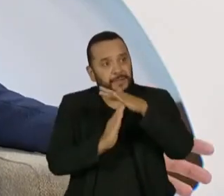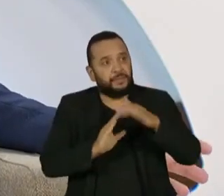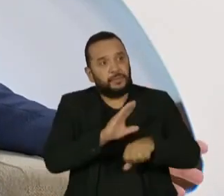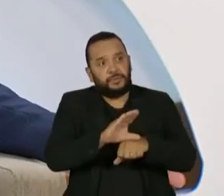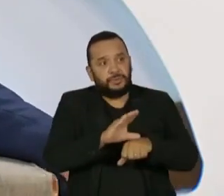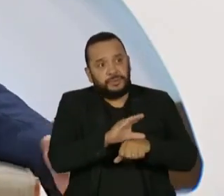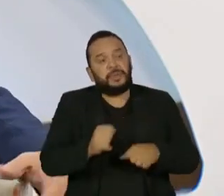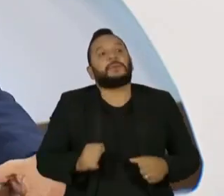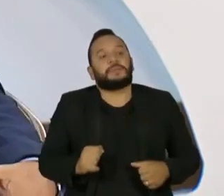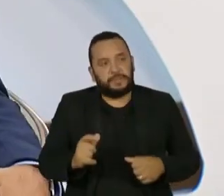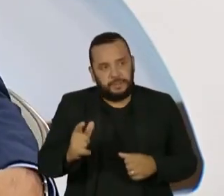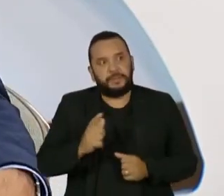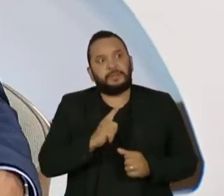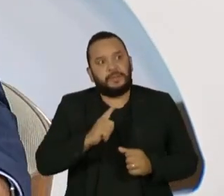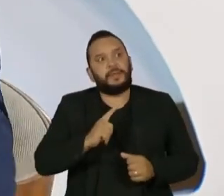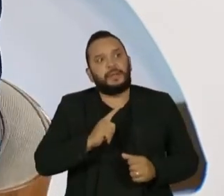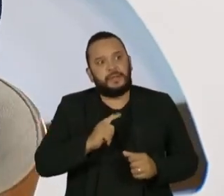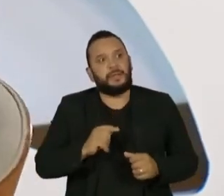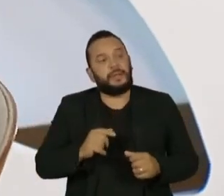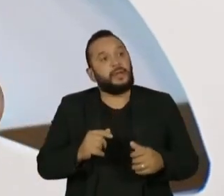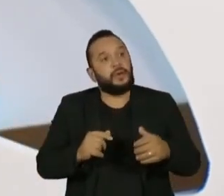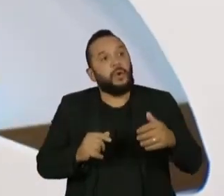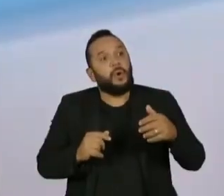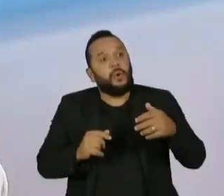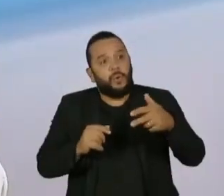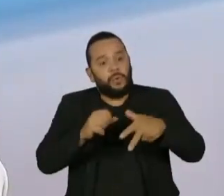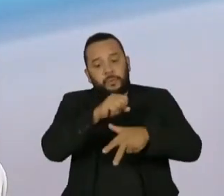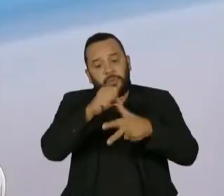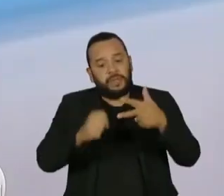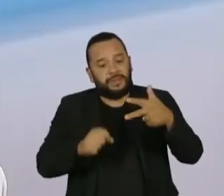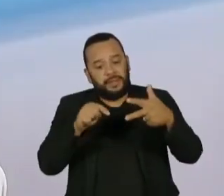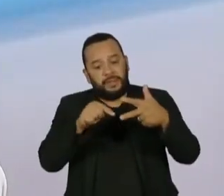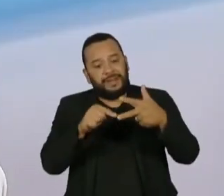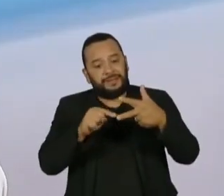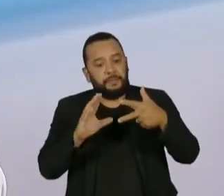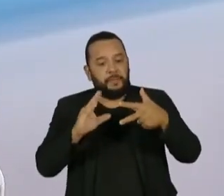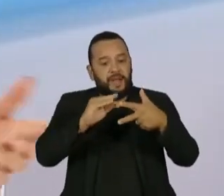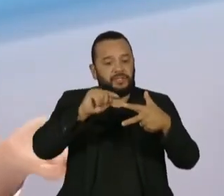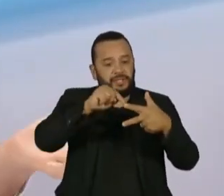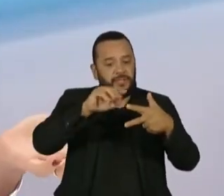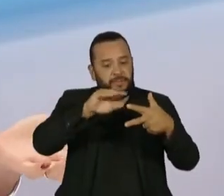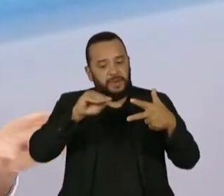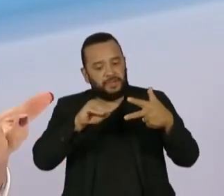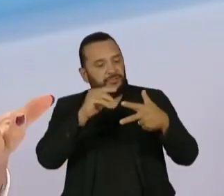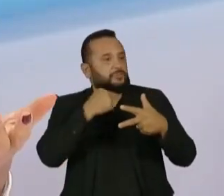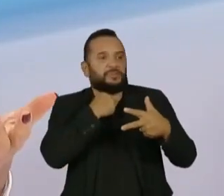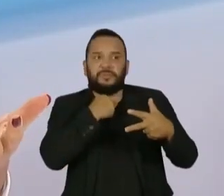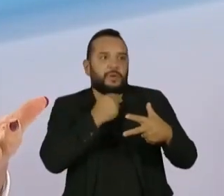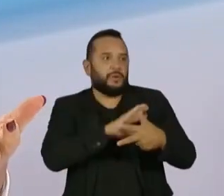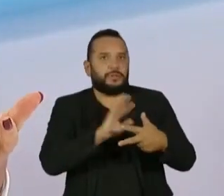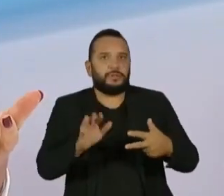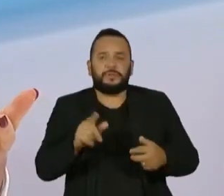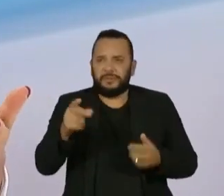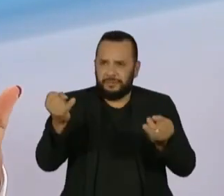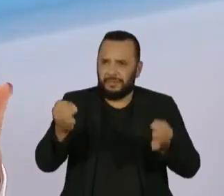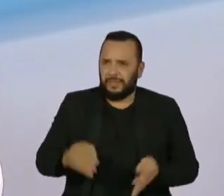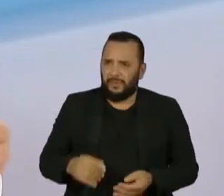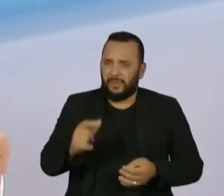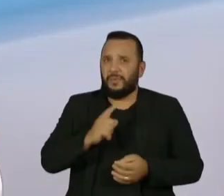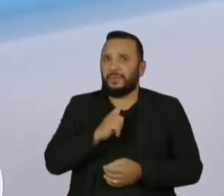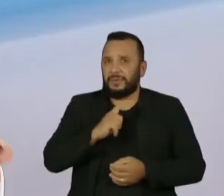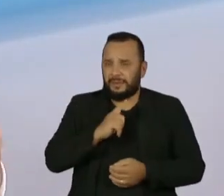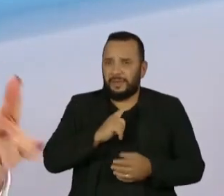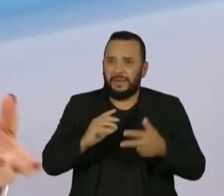está havendo uma hipertrofia de um poder sobre o outro. Como é que faz isso, senador? Desculpa, como é que faz isso? O senhor fala em hipertrofia,